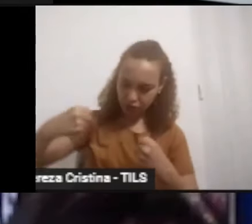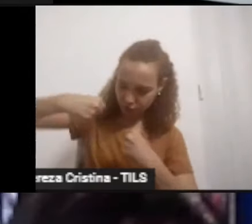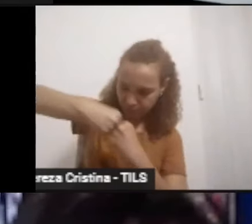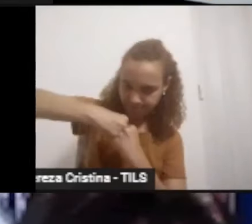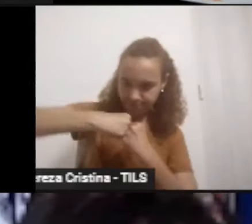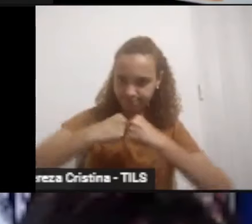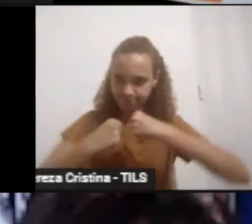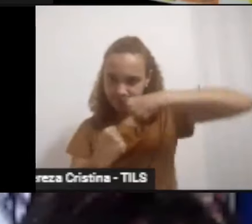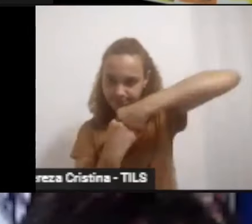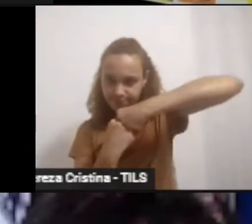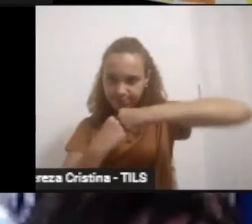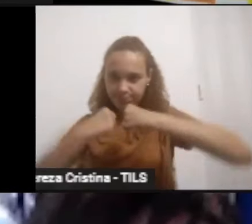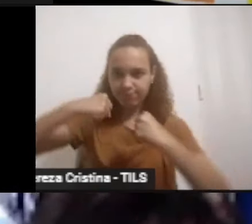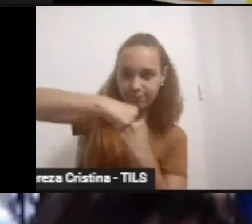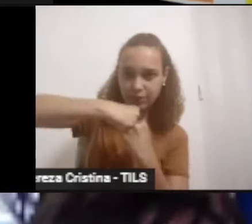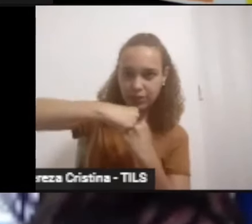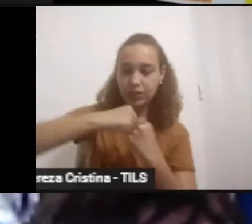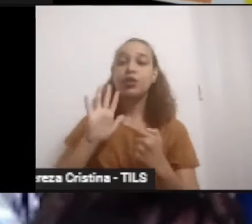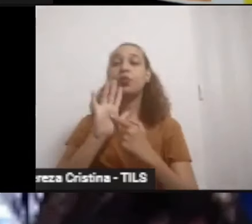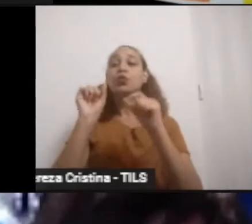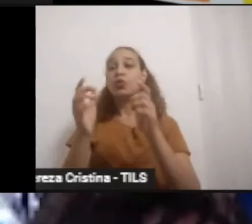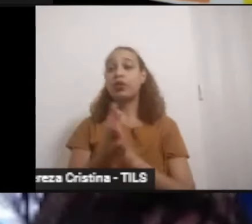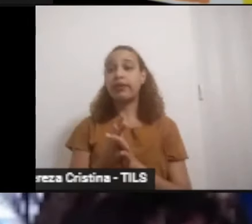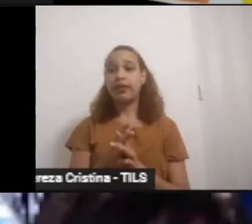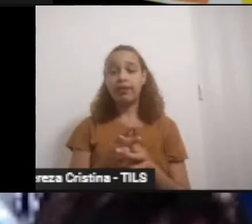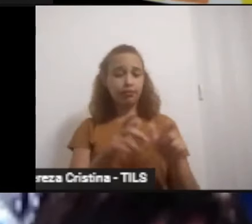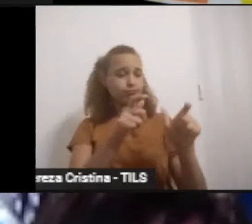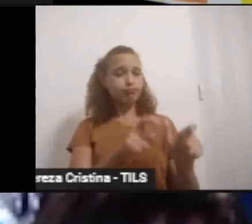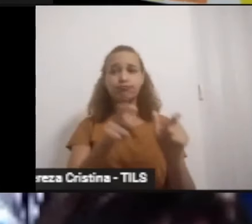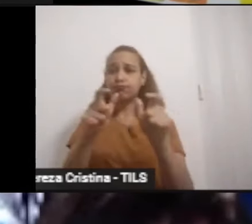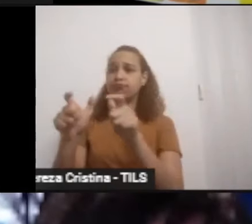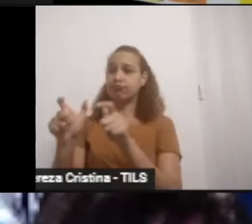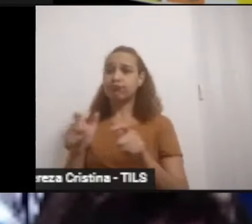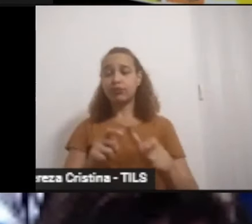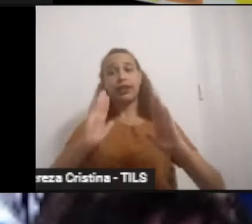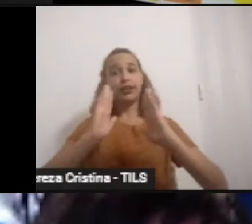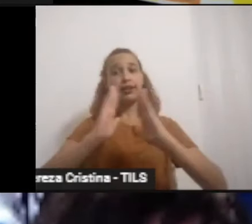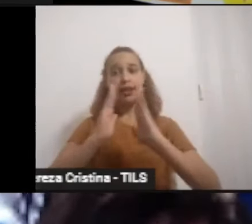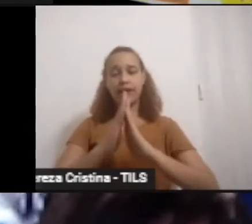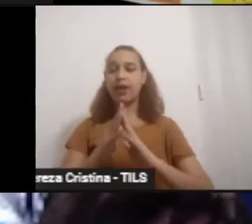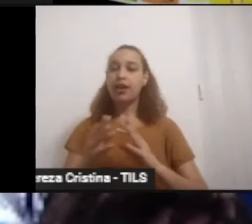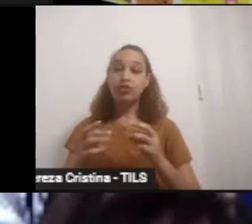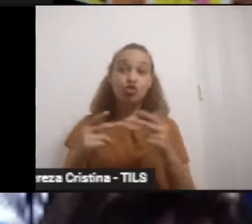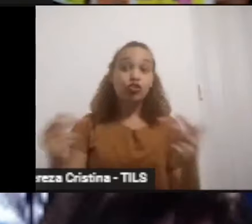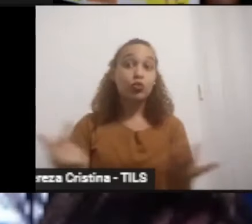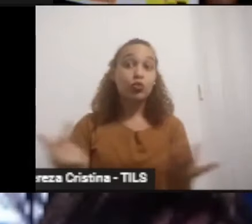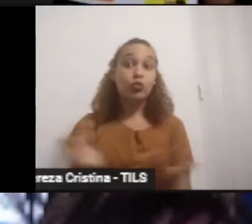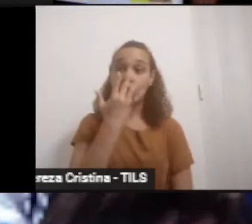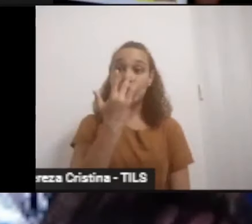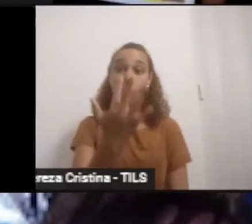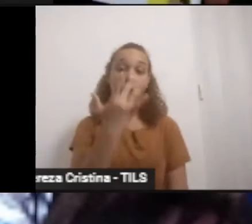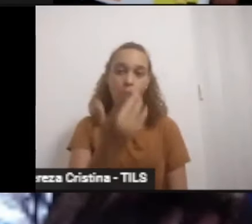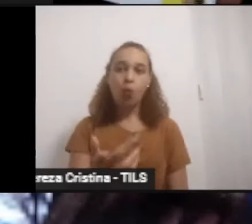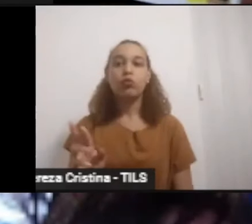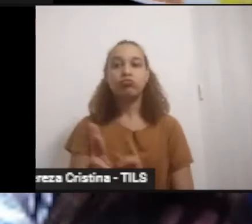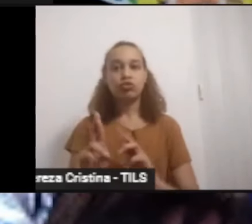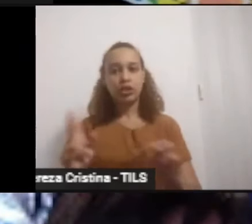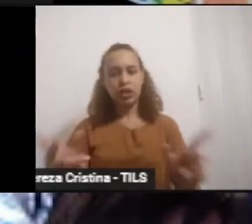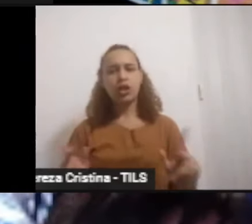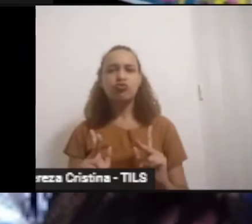é um cômodo da casa. Né, que tem algumas coisas ali acontecendo com cores diferentes e com os recortes em cima. Então, de certa